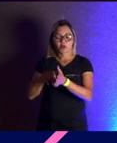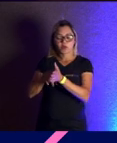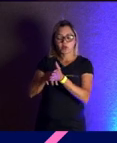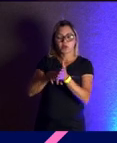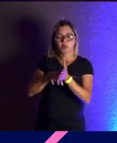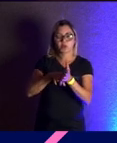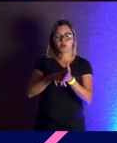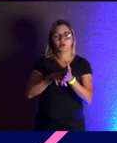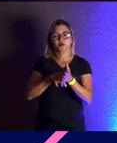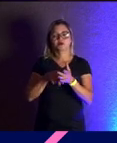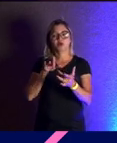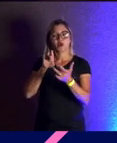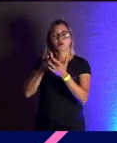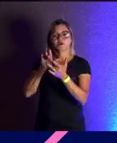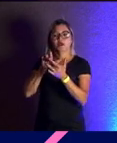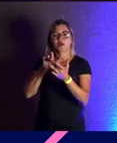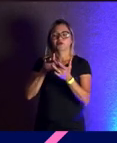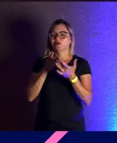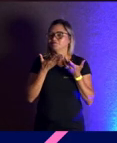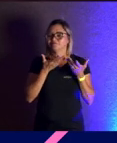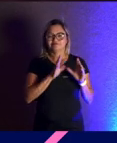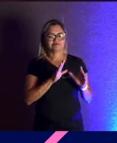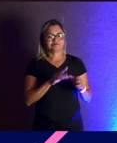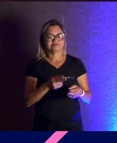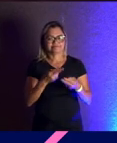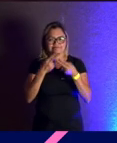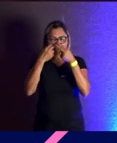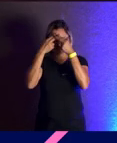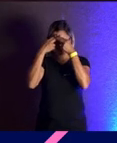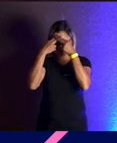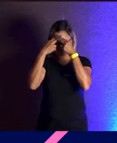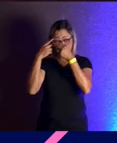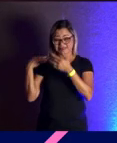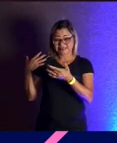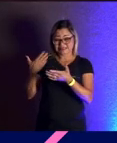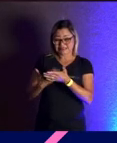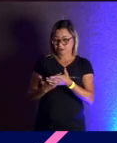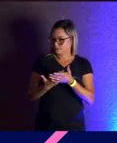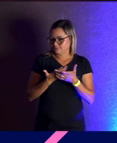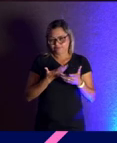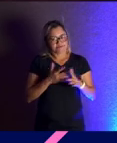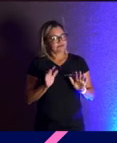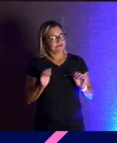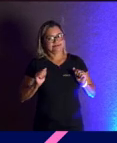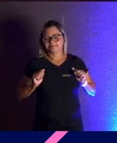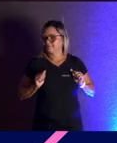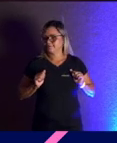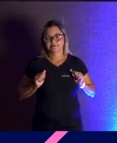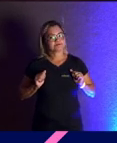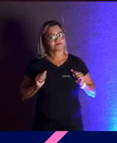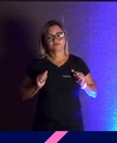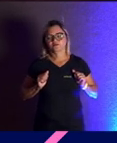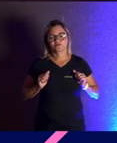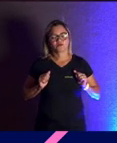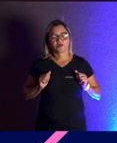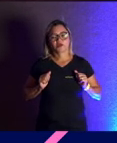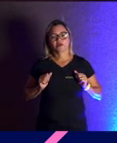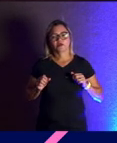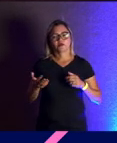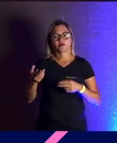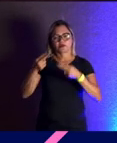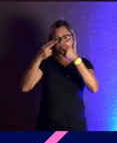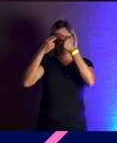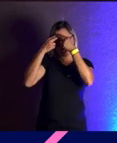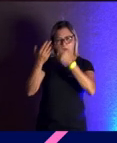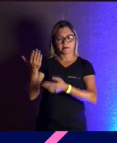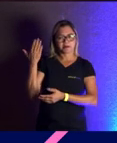que a gente está em contato com elas, mas trauma tão grande até hoje não conseguiram tornar público que havia passado por